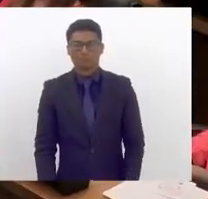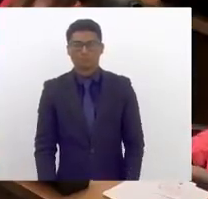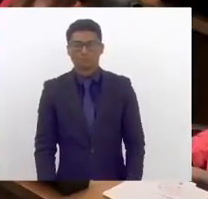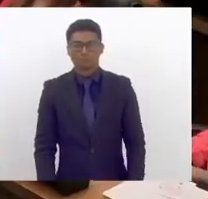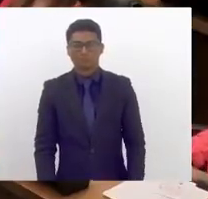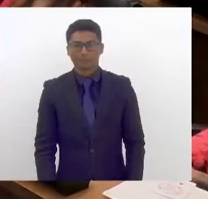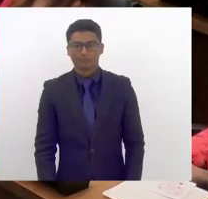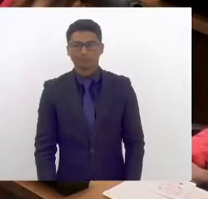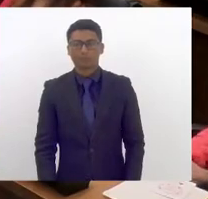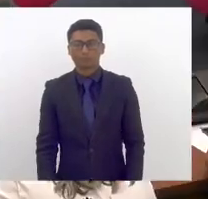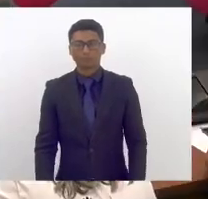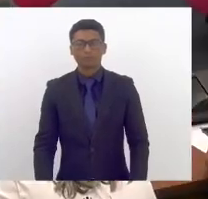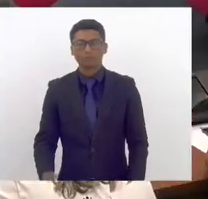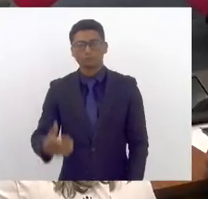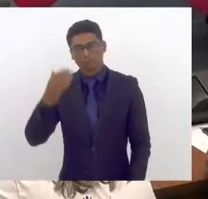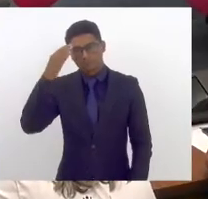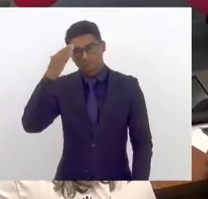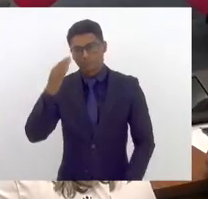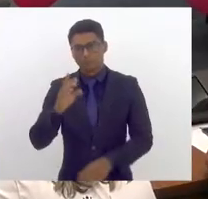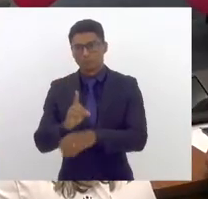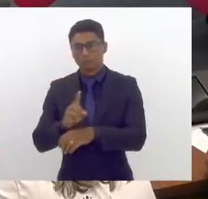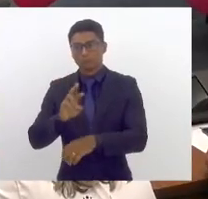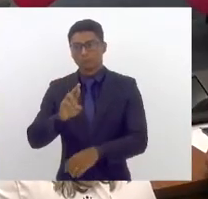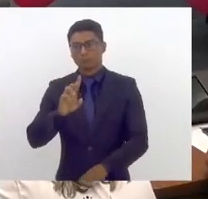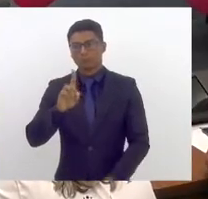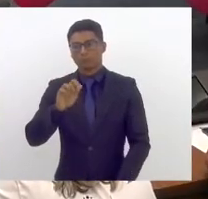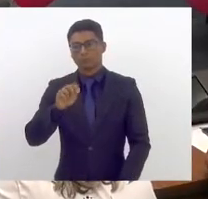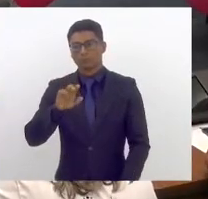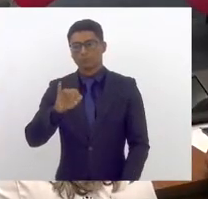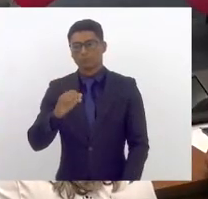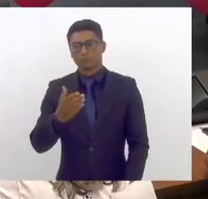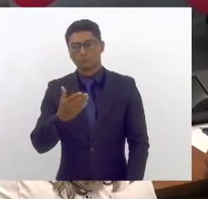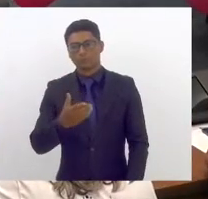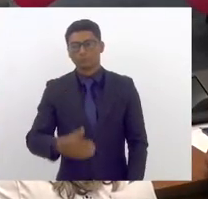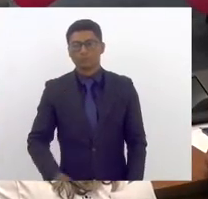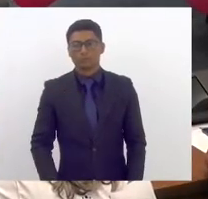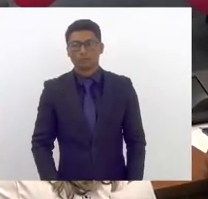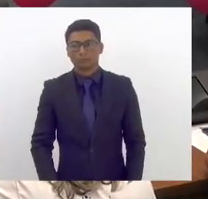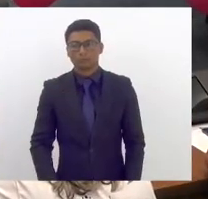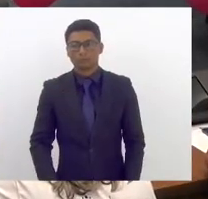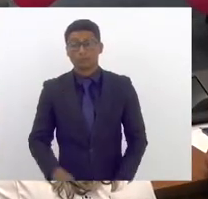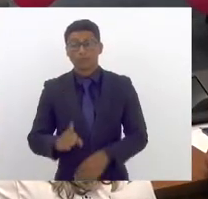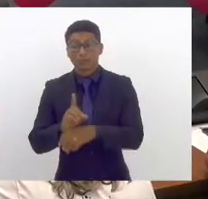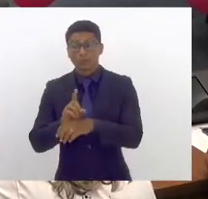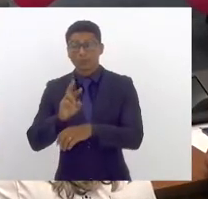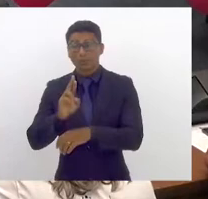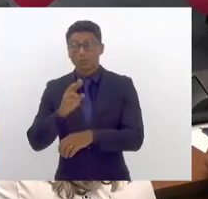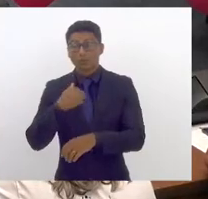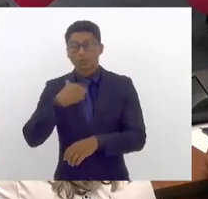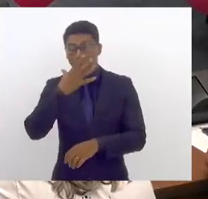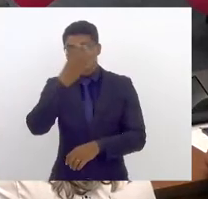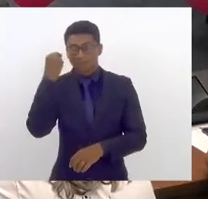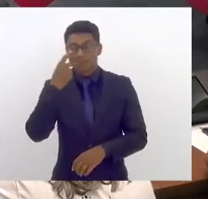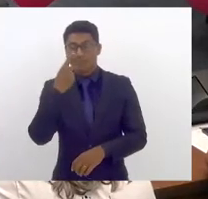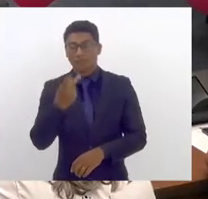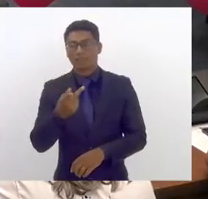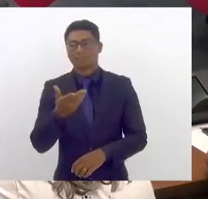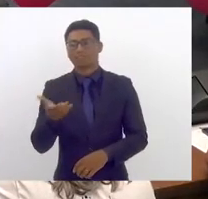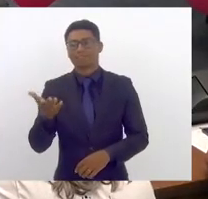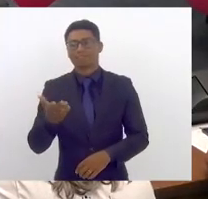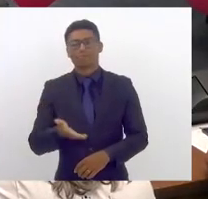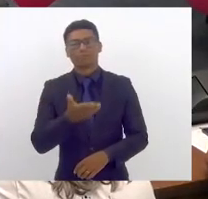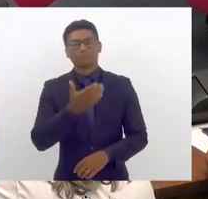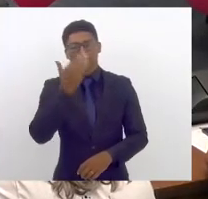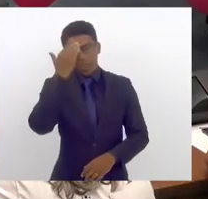queria agradecer então doutora Dani Balbi esqueci de falar o doutor agradecer